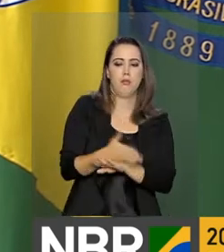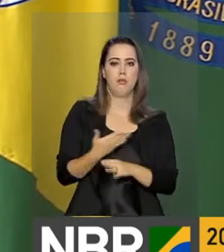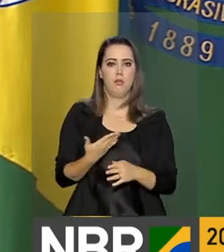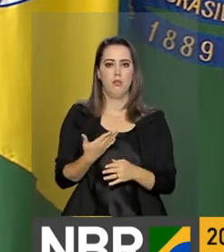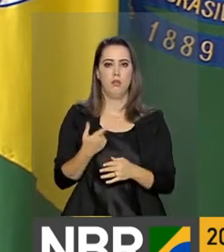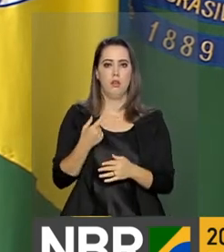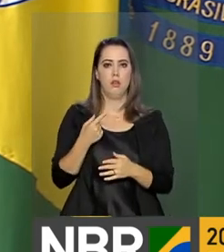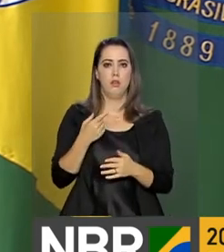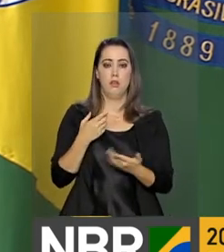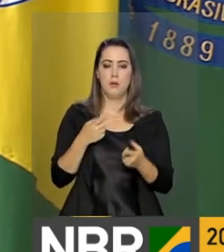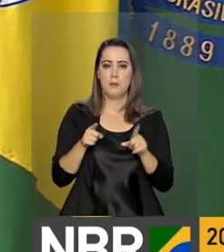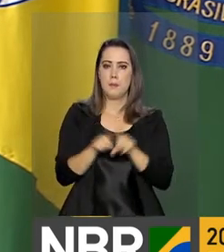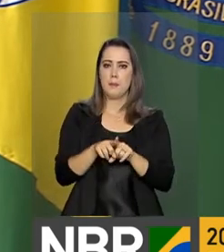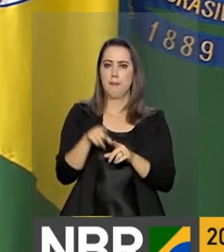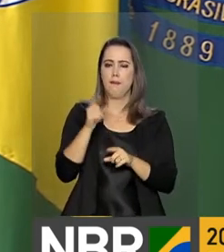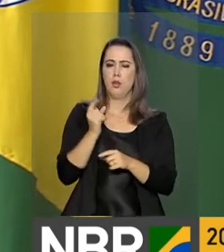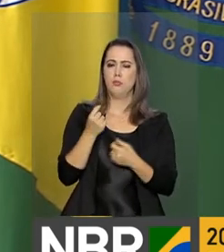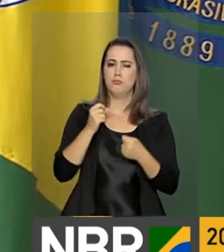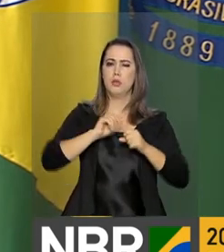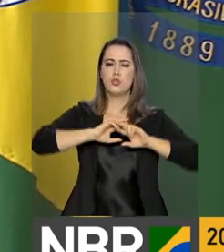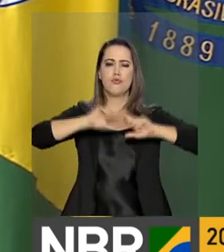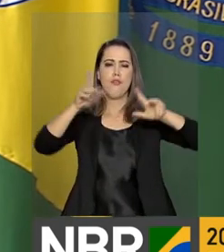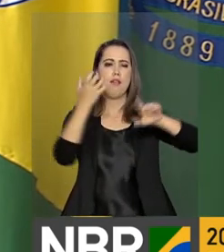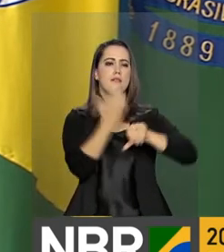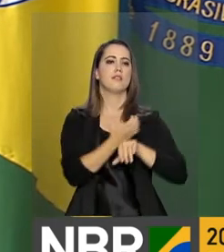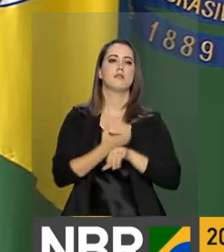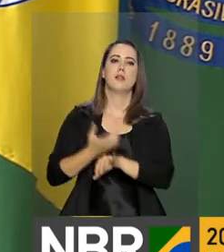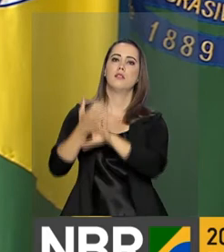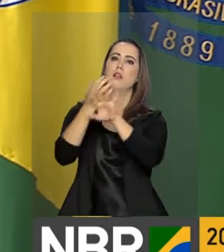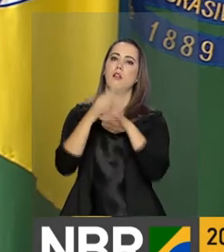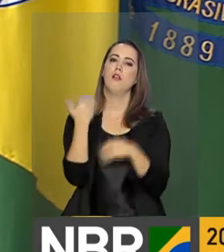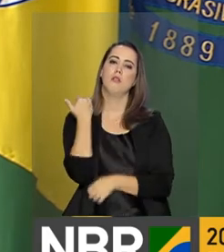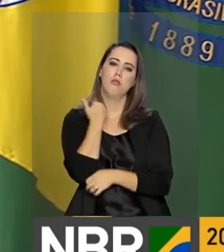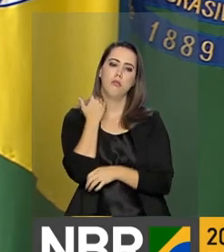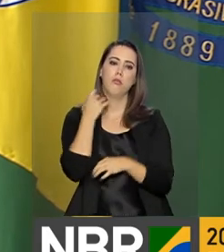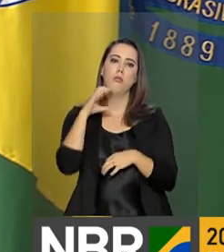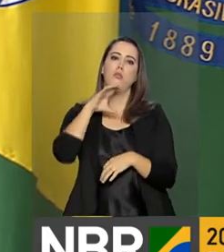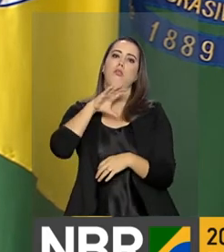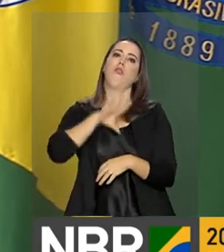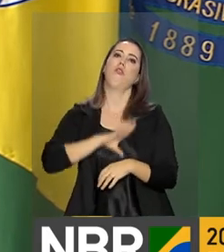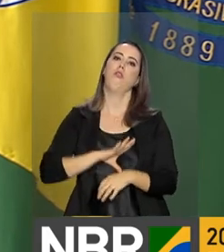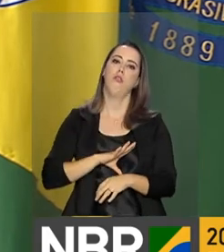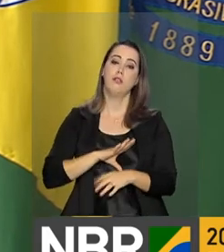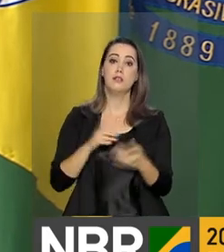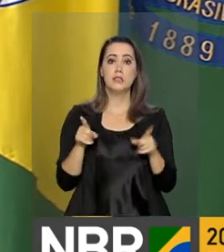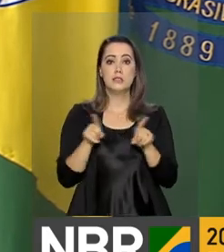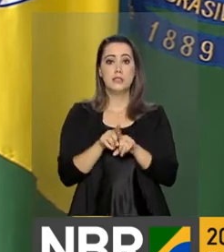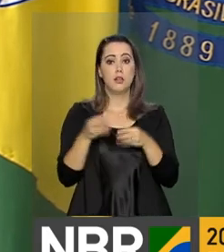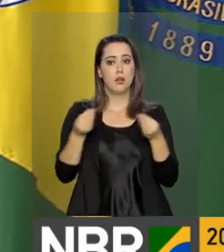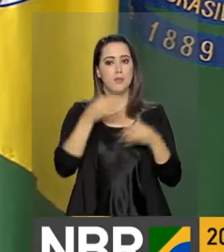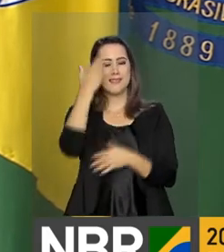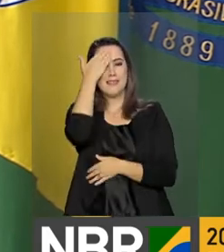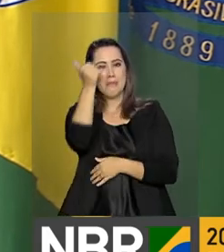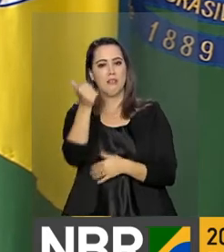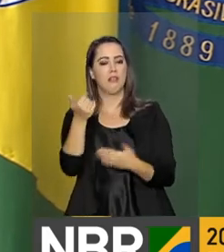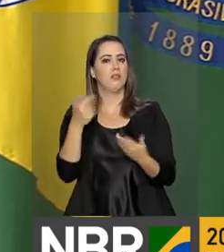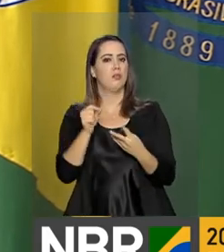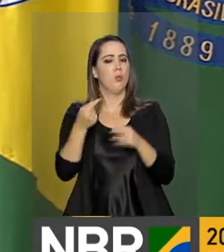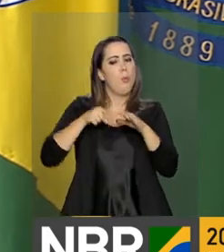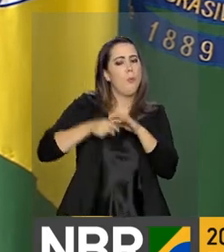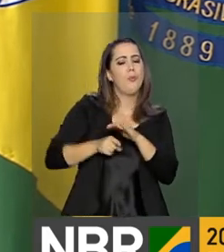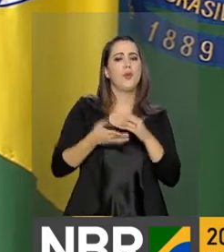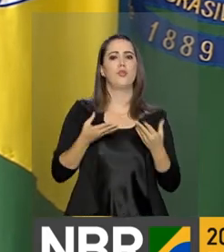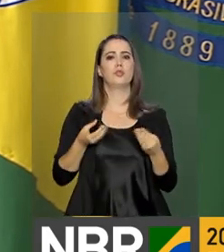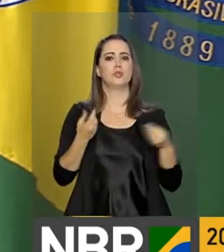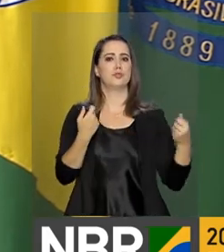pulverizar, atomizar o conhecimento em várias matérias, chegando muitas vezes à universidade sem precisar, digamos, o